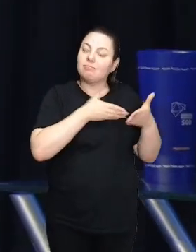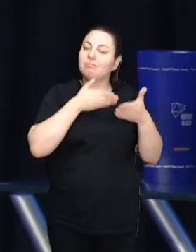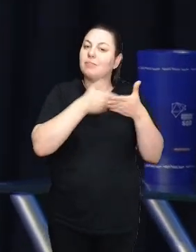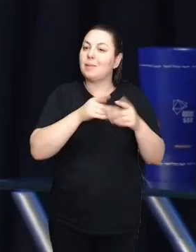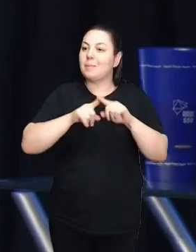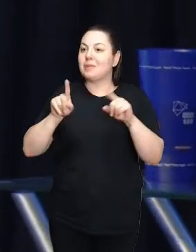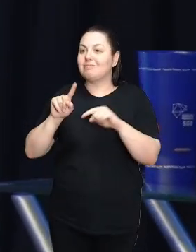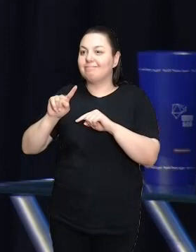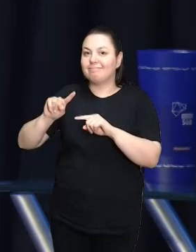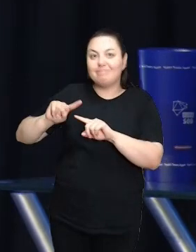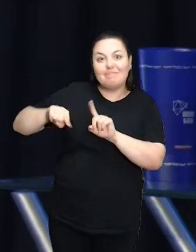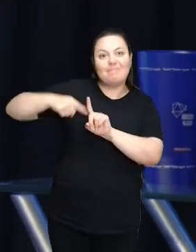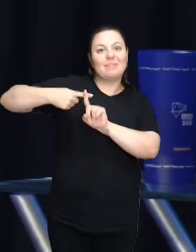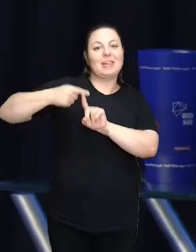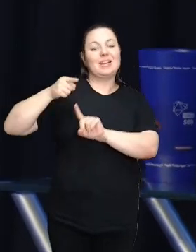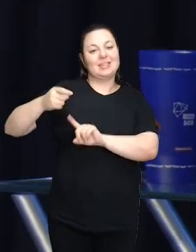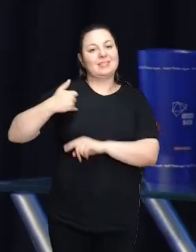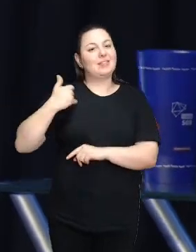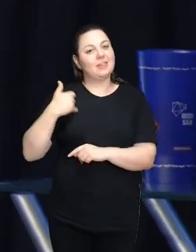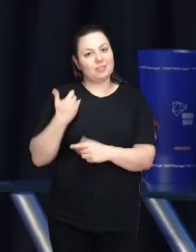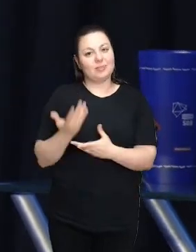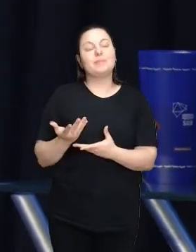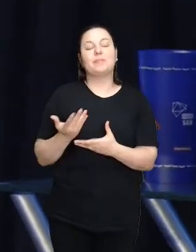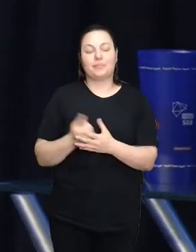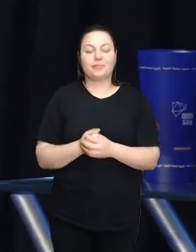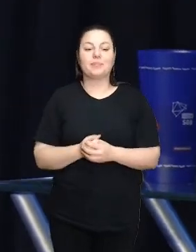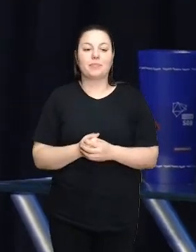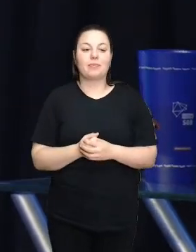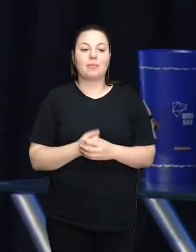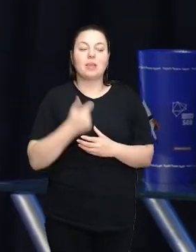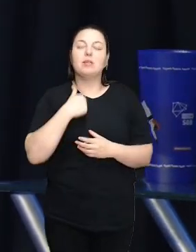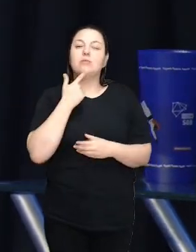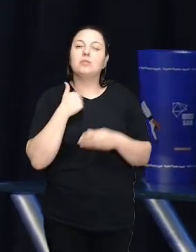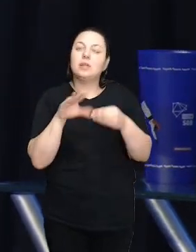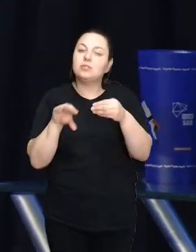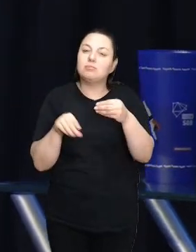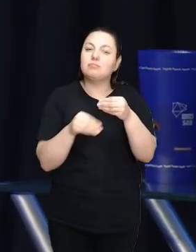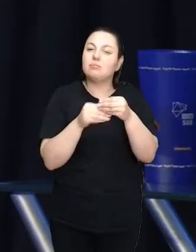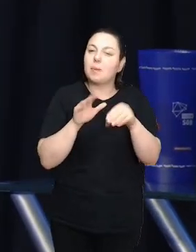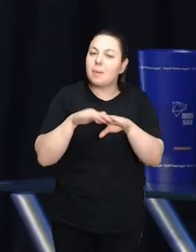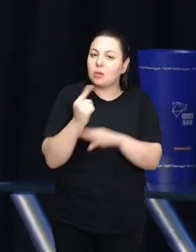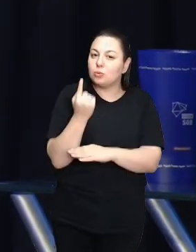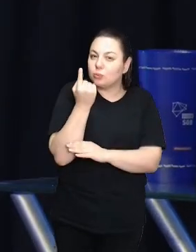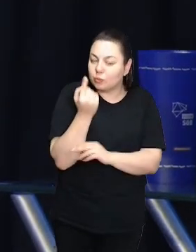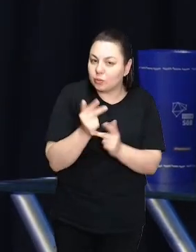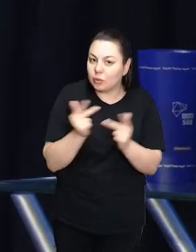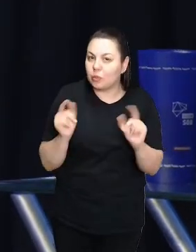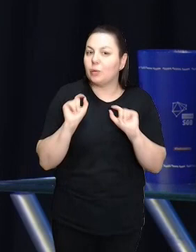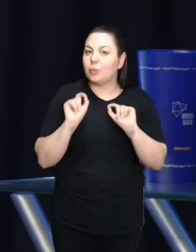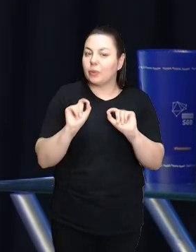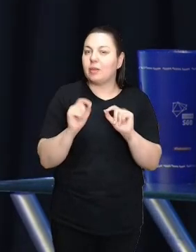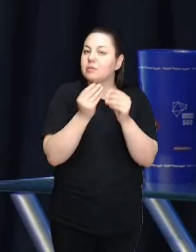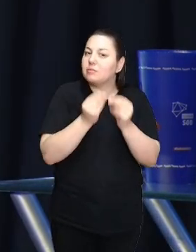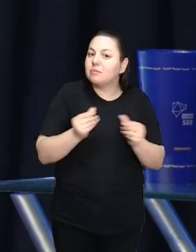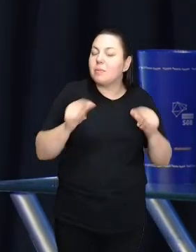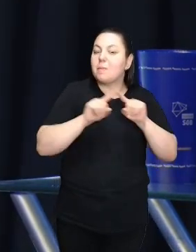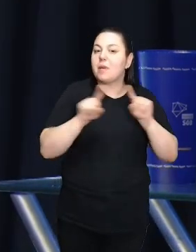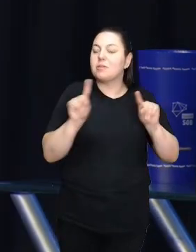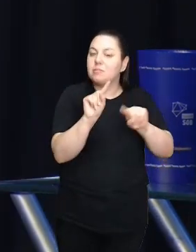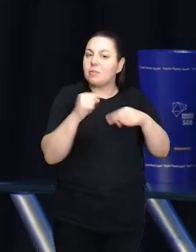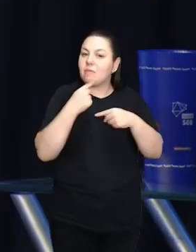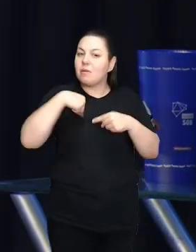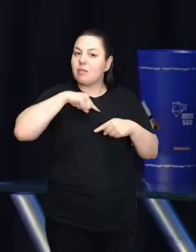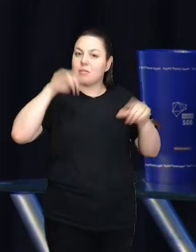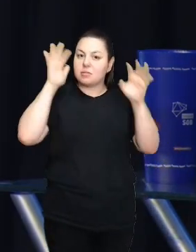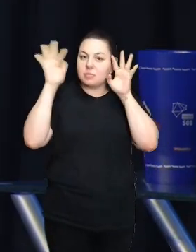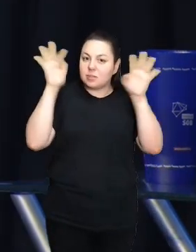só mais um ponto falando de etarismo, que é muito sutil, mas que faz a gente refletir bastante, para vocês levarem para o seu dia a